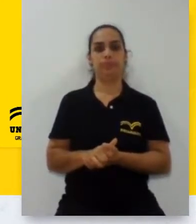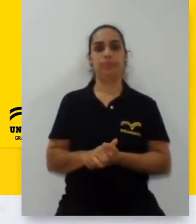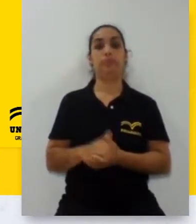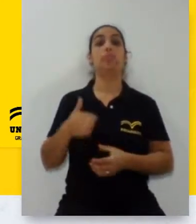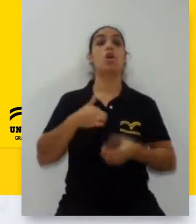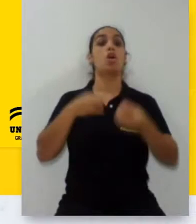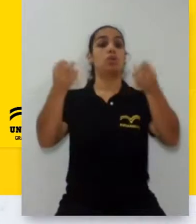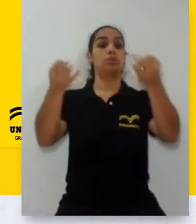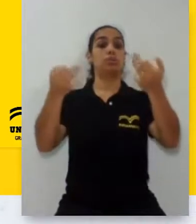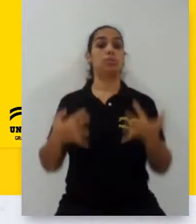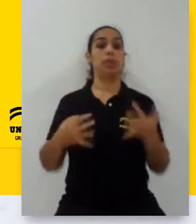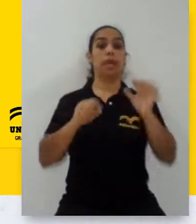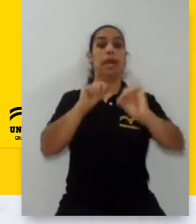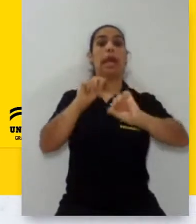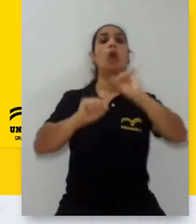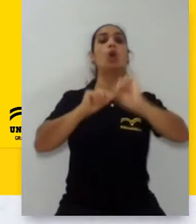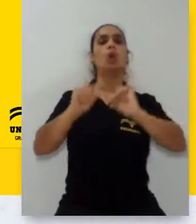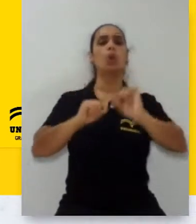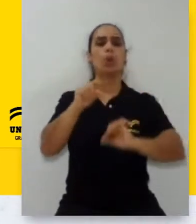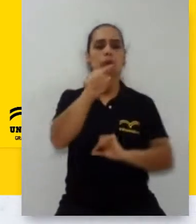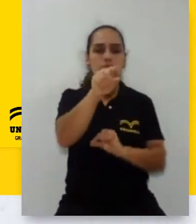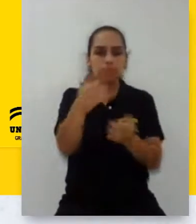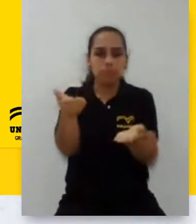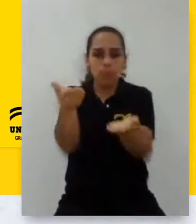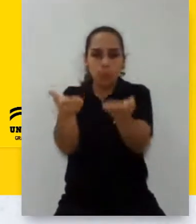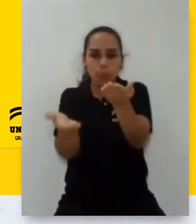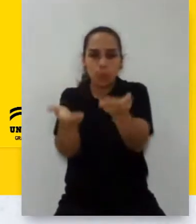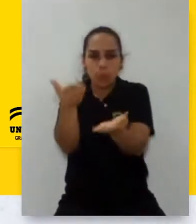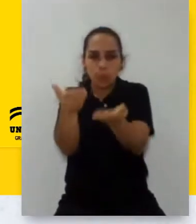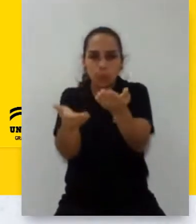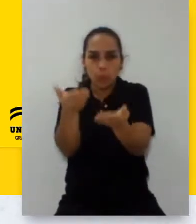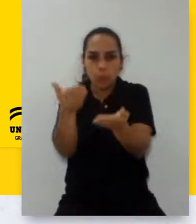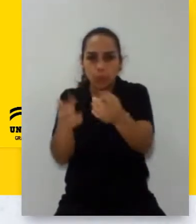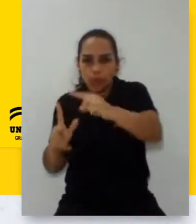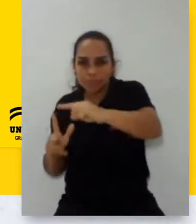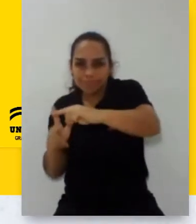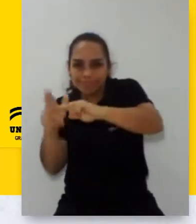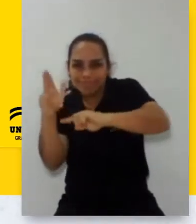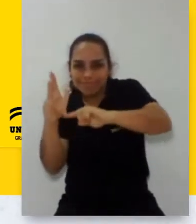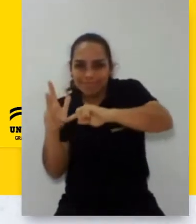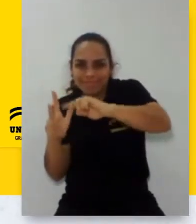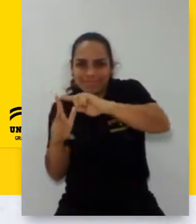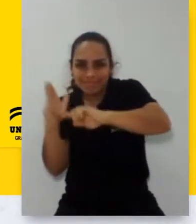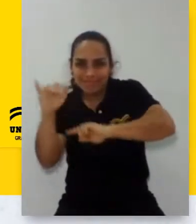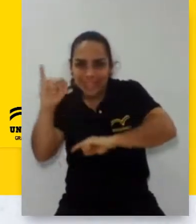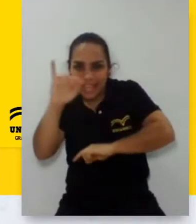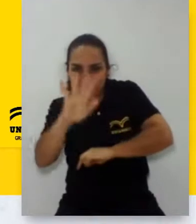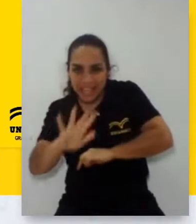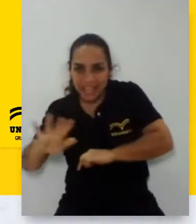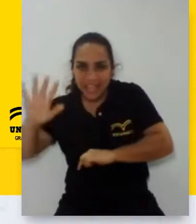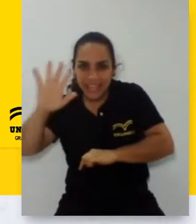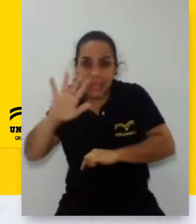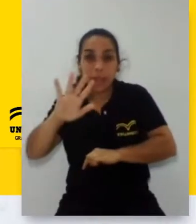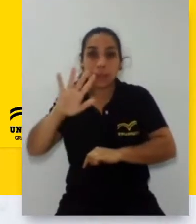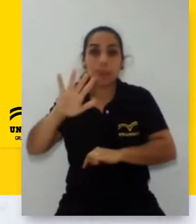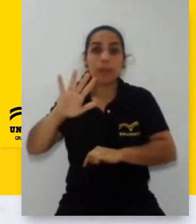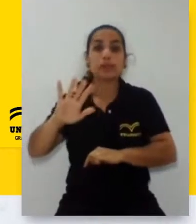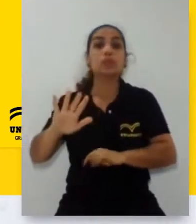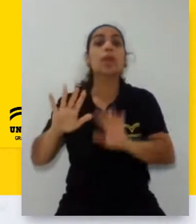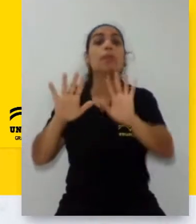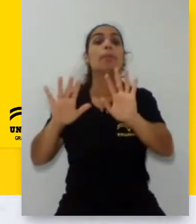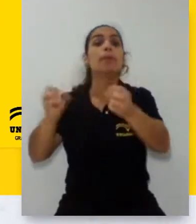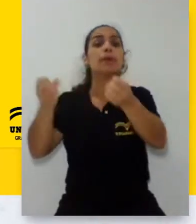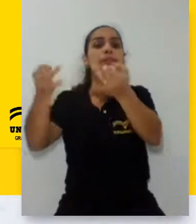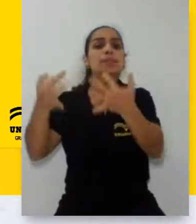energético, da ingestão energética, ficou um pouquinho cortada, eu peço desculpas, não sei o que aconteceu, mas, enfim, nós